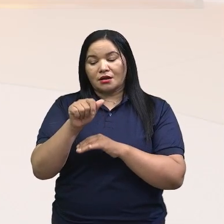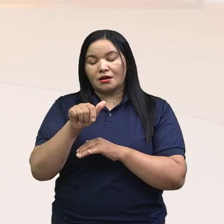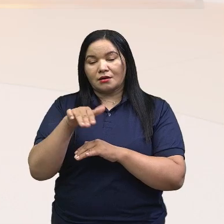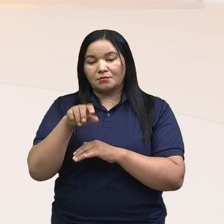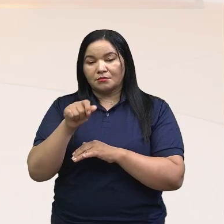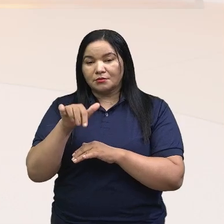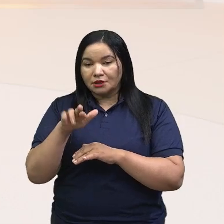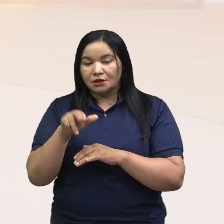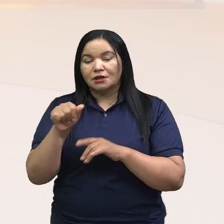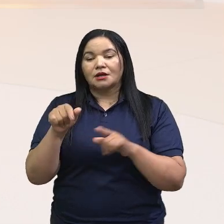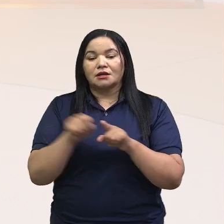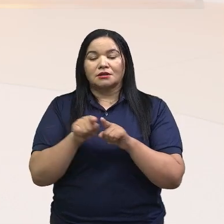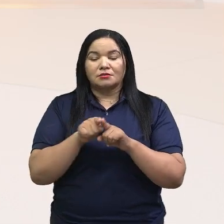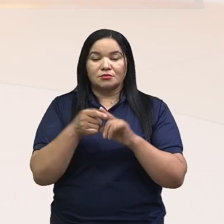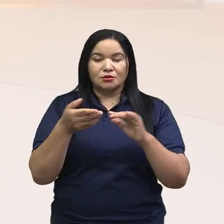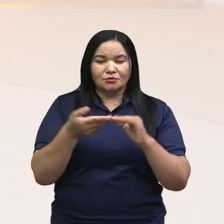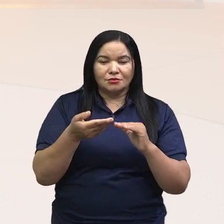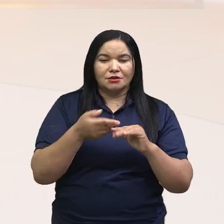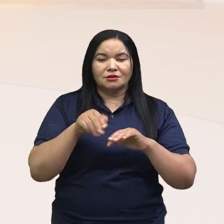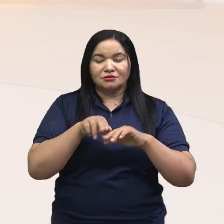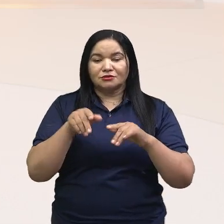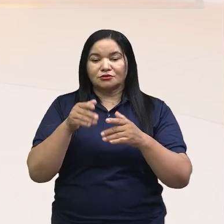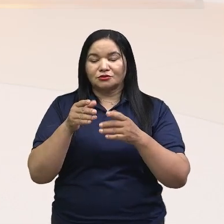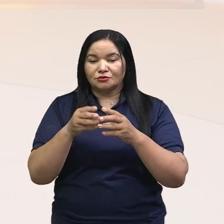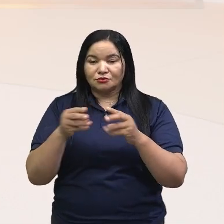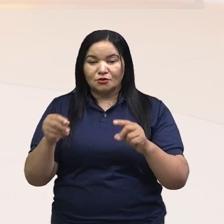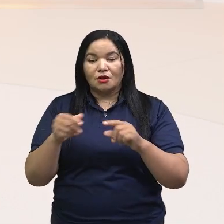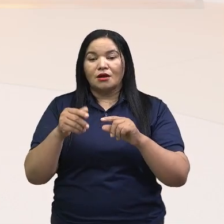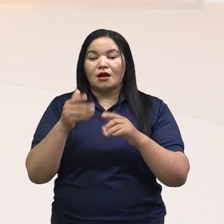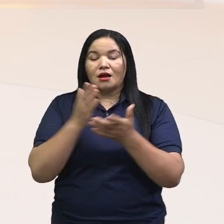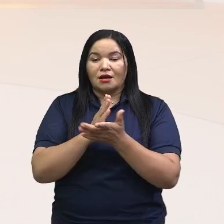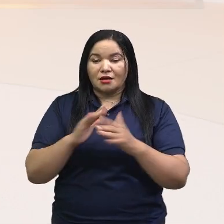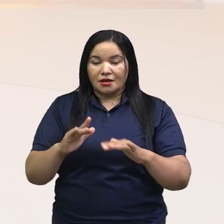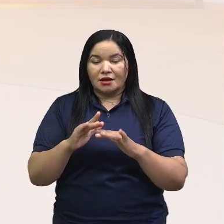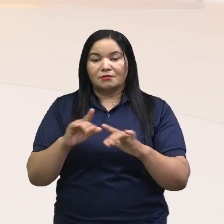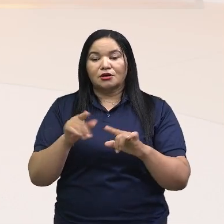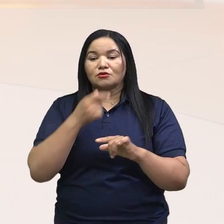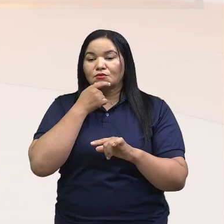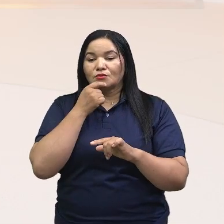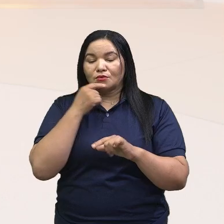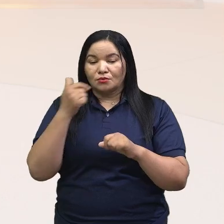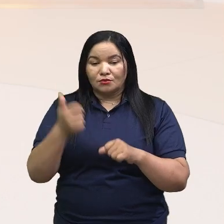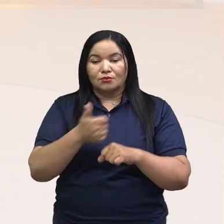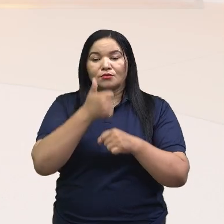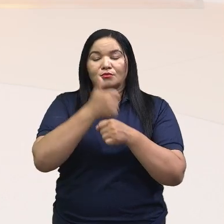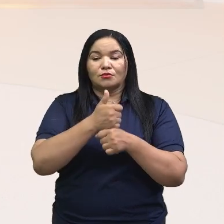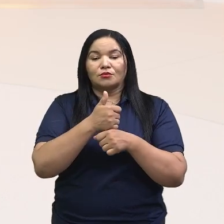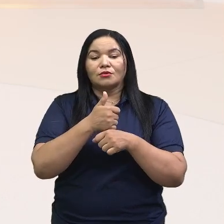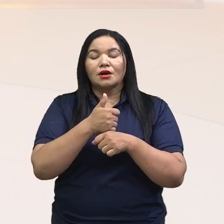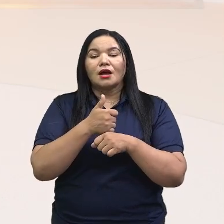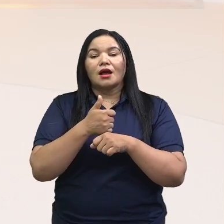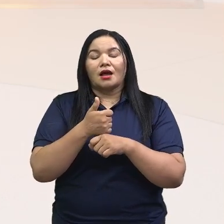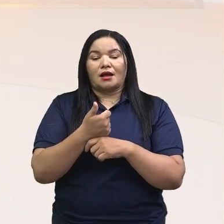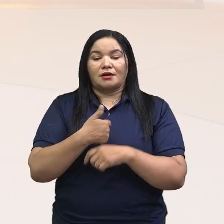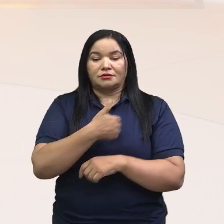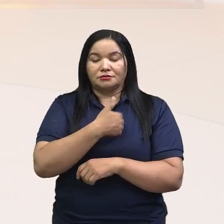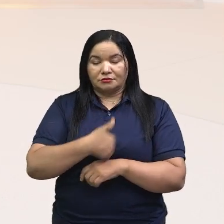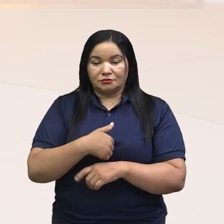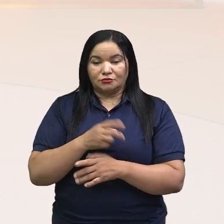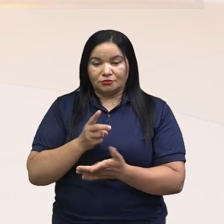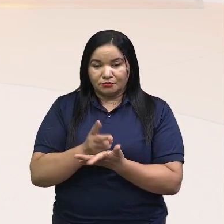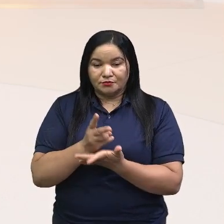Legislativa. Então, ele assume, ele chega ao poder e se mantém nele, num primeiro momento com